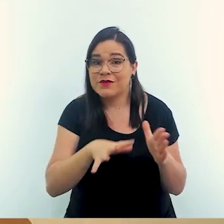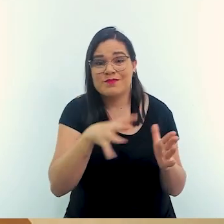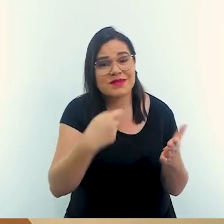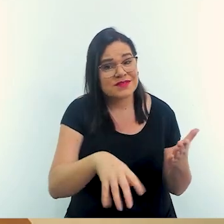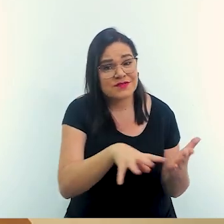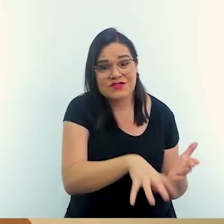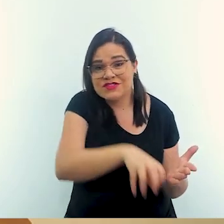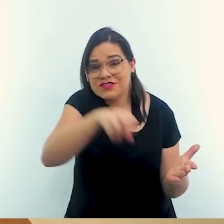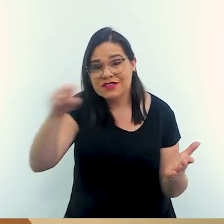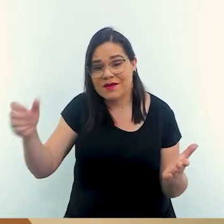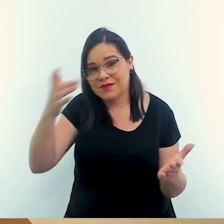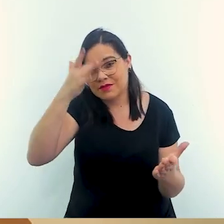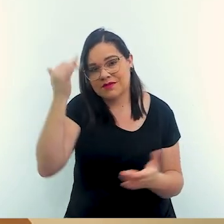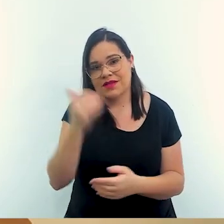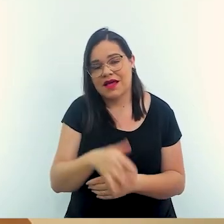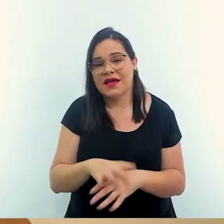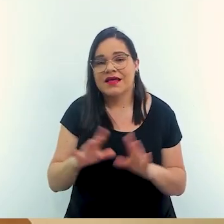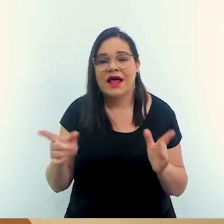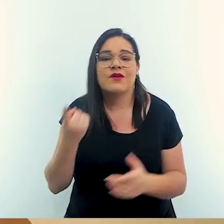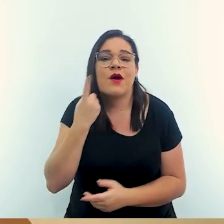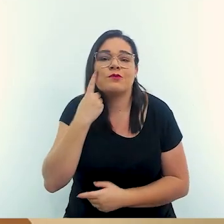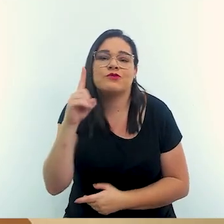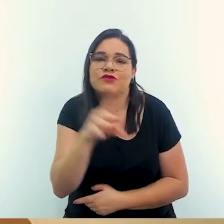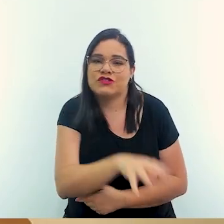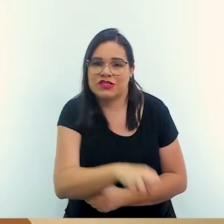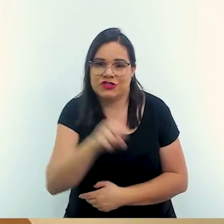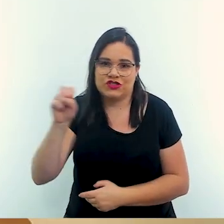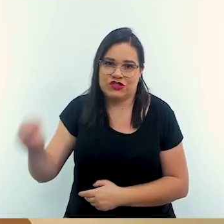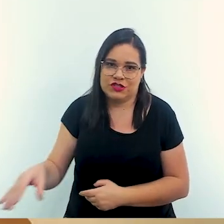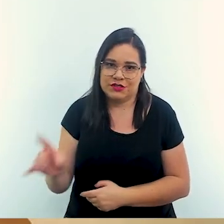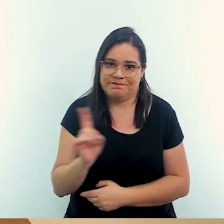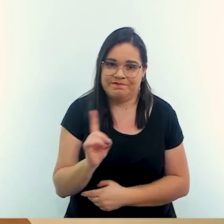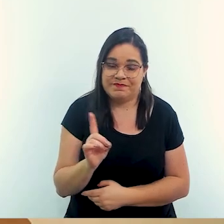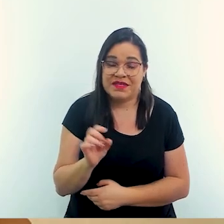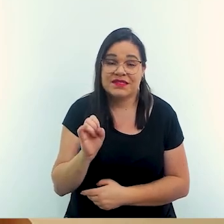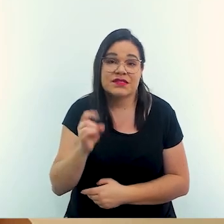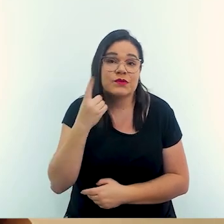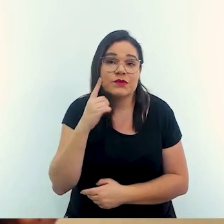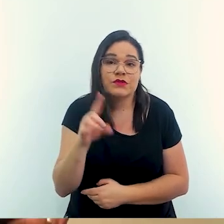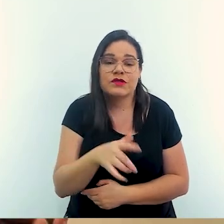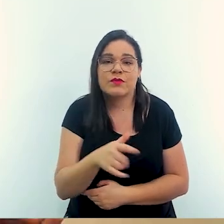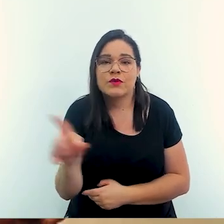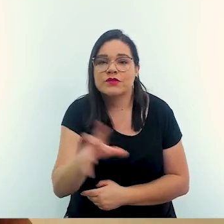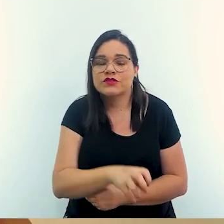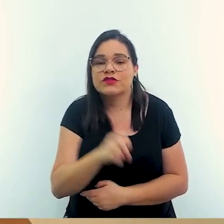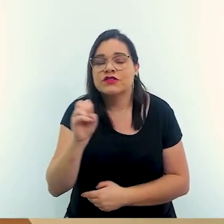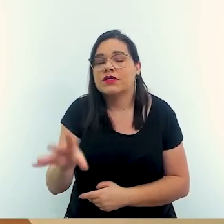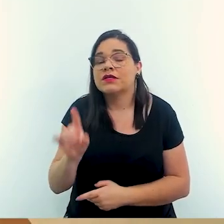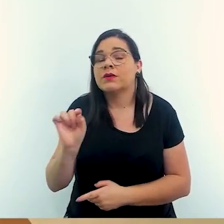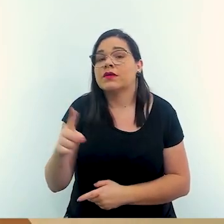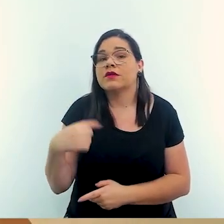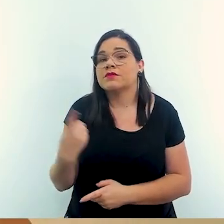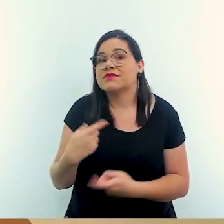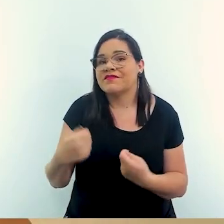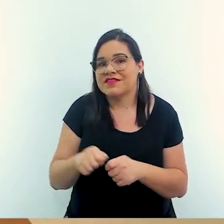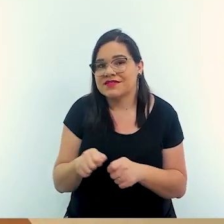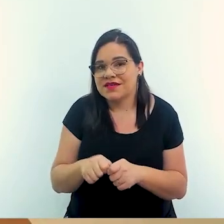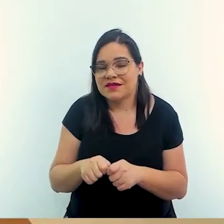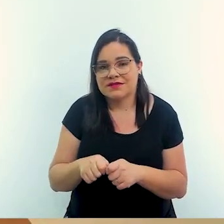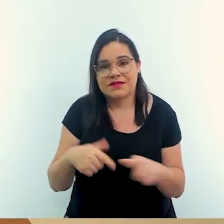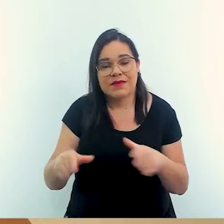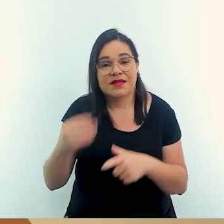eu vou precisar de tirar essas pessoas de lá e é lógico a gente não tira de um dia para o outro né Lia e se a gente não tira de um dia para o outro o a gente precisa de fazer